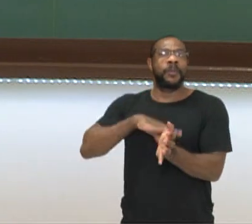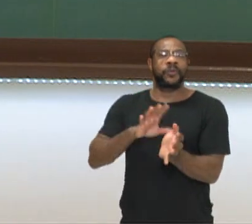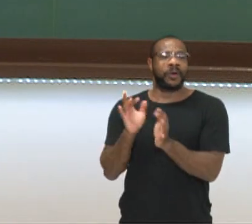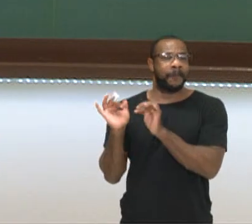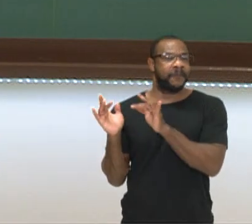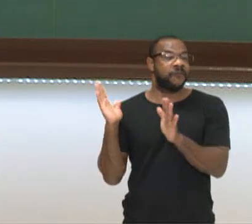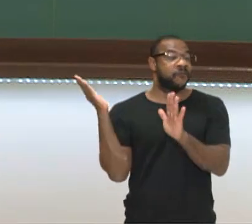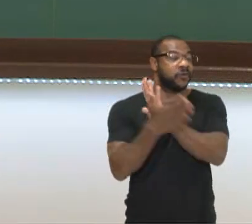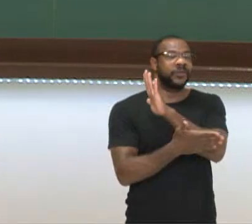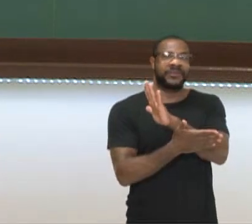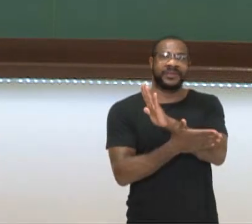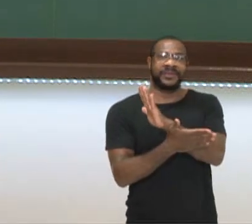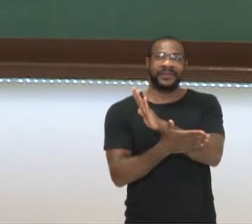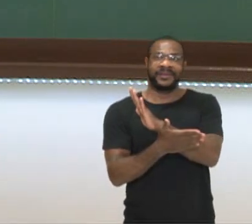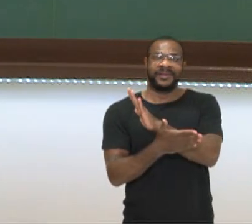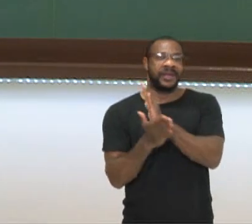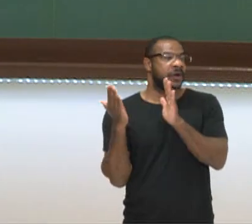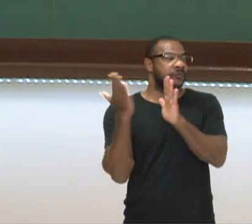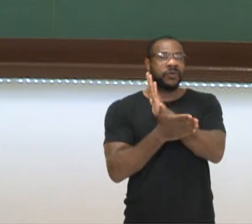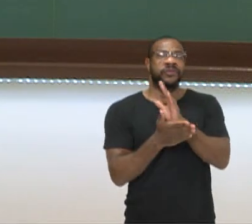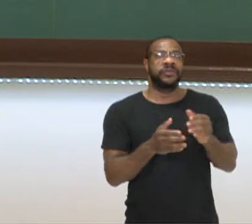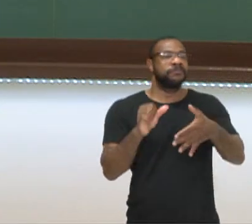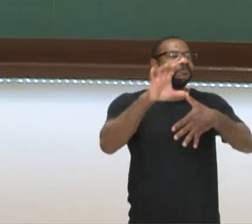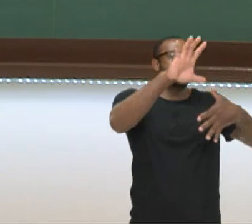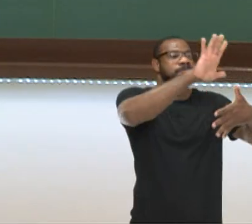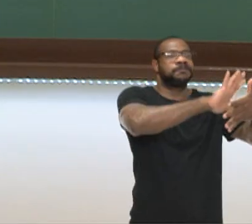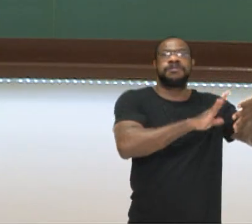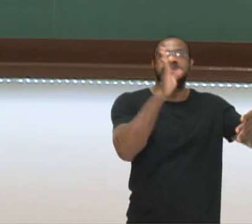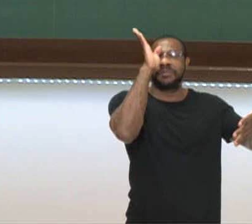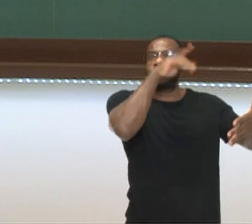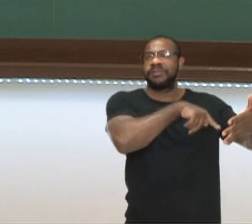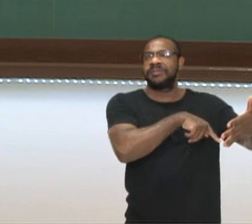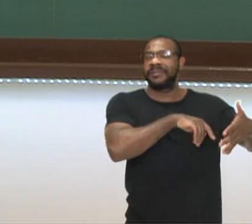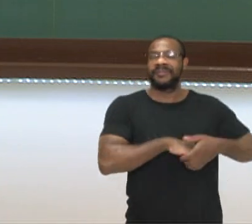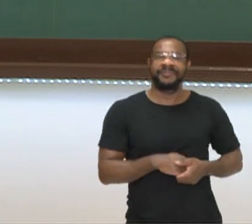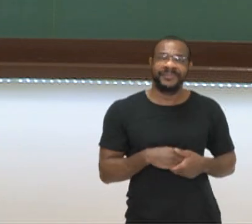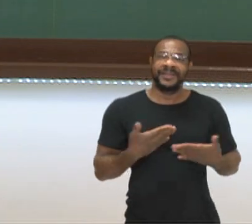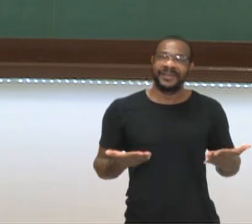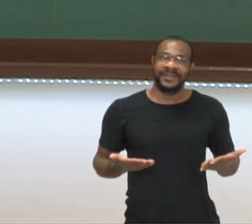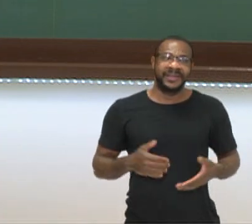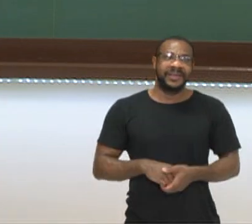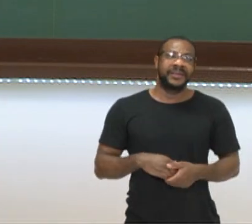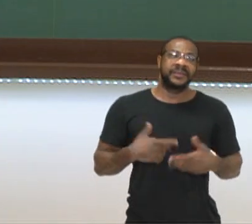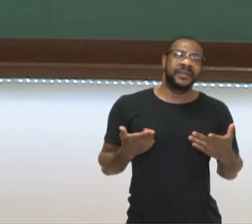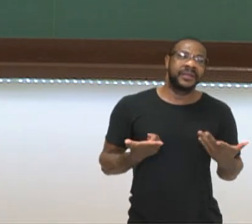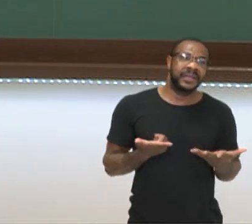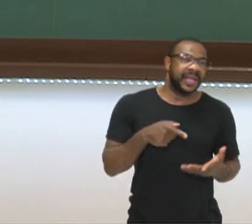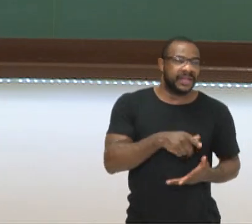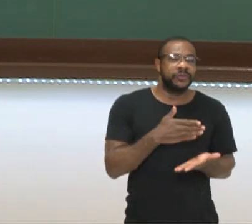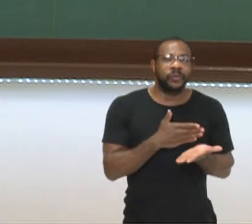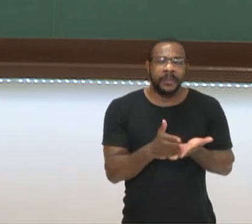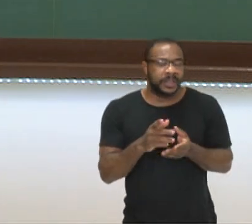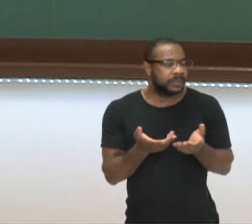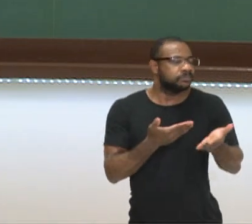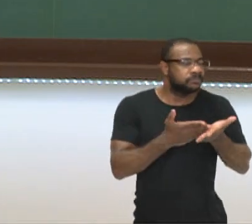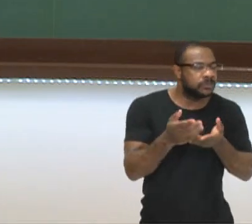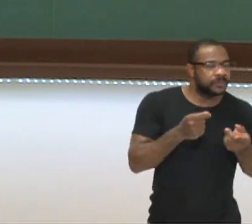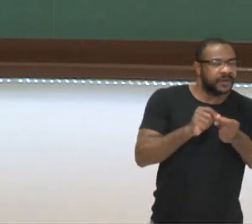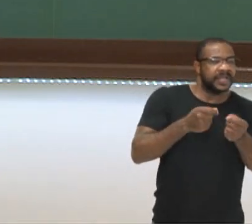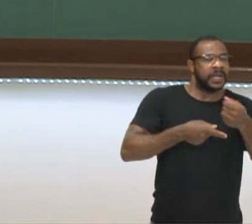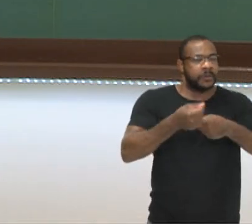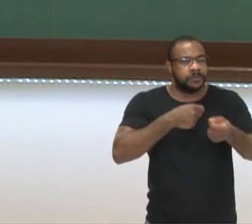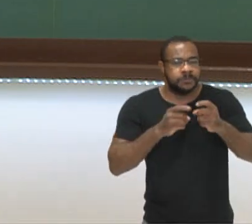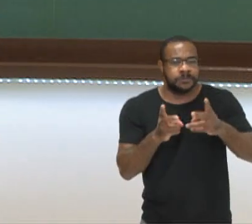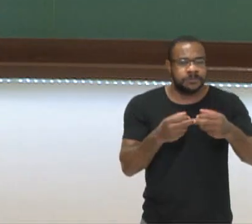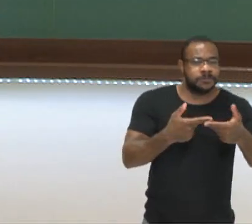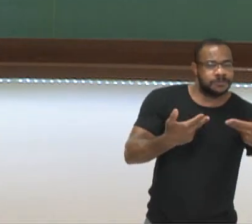coroa europeia aliada a eles estar aqui na América e poder fazer todo um comércio de